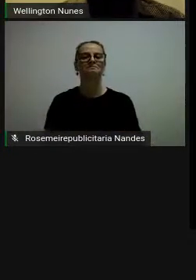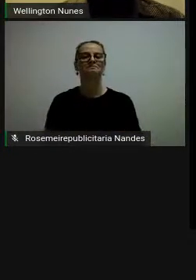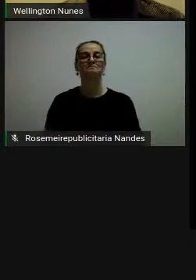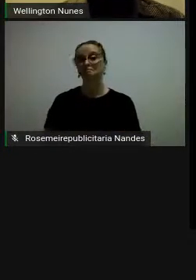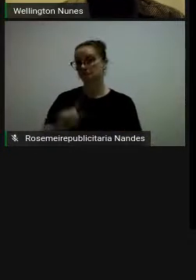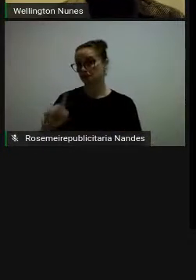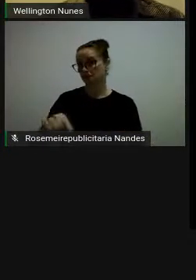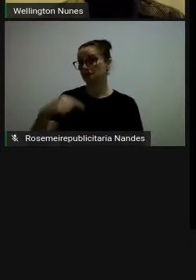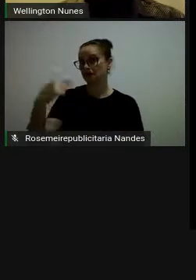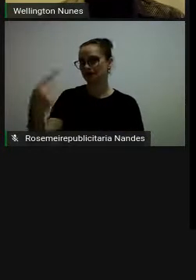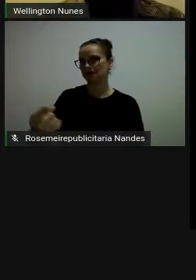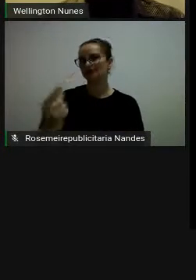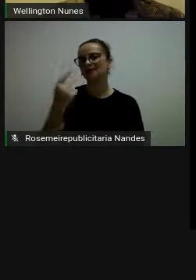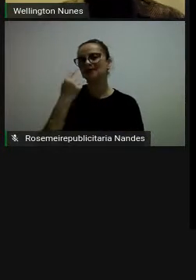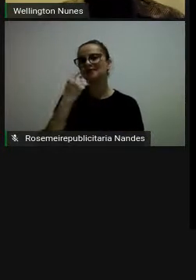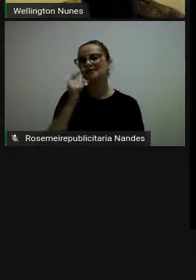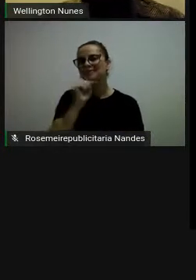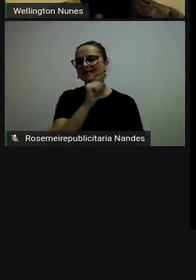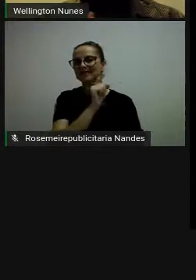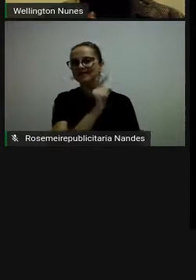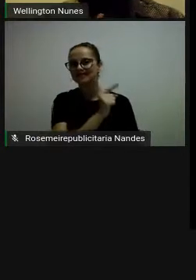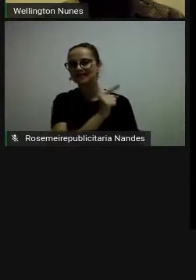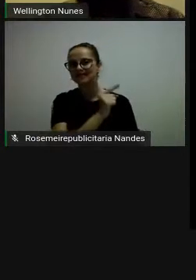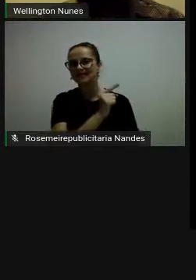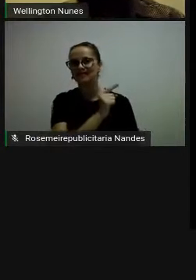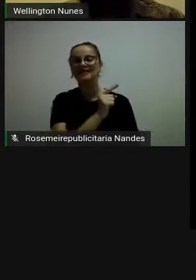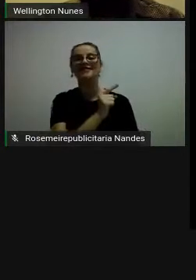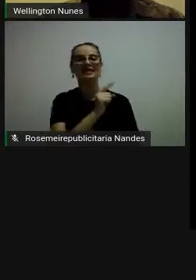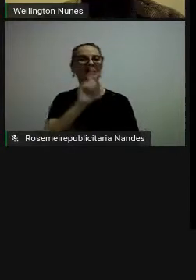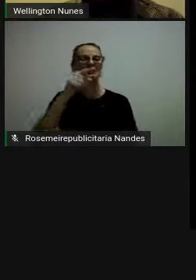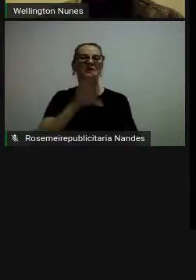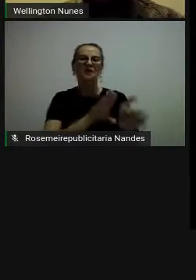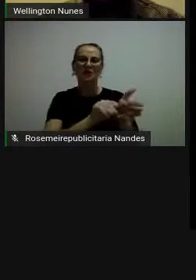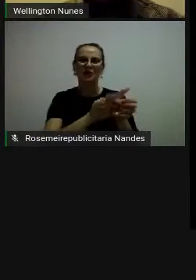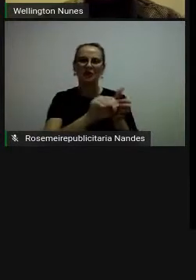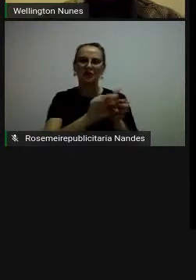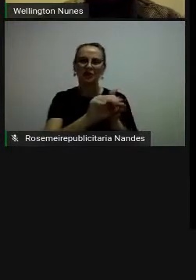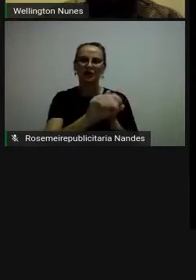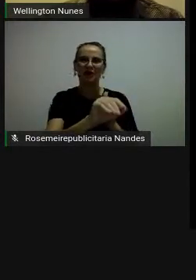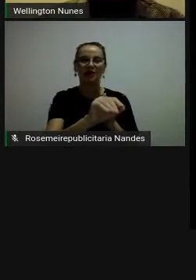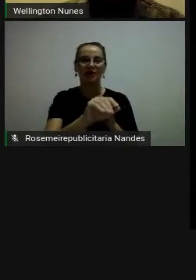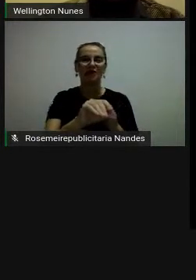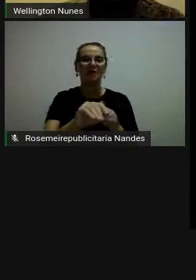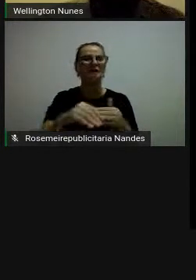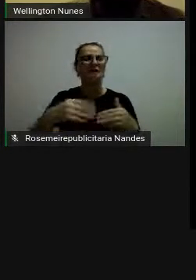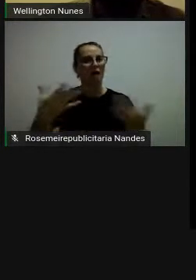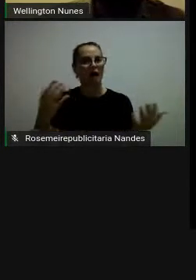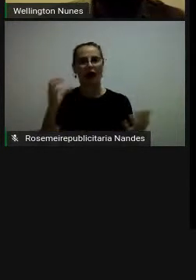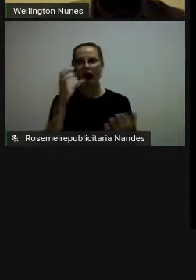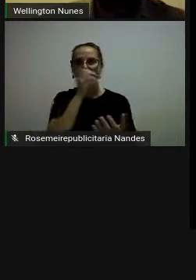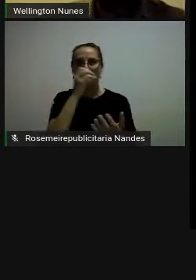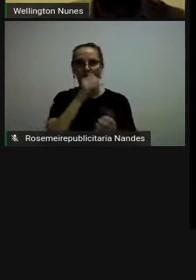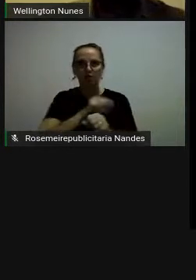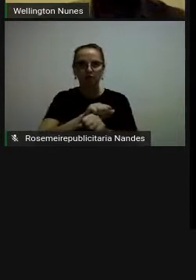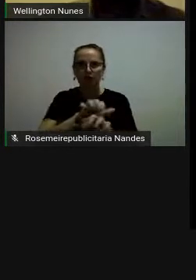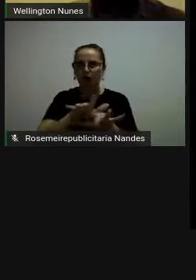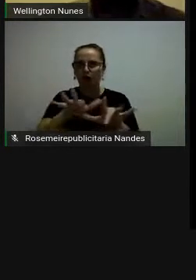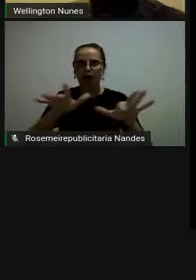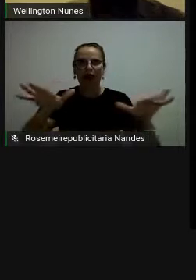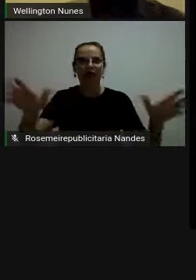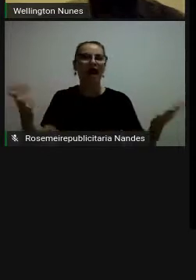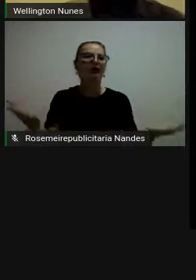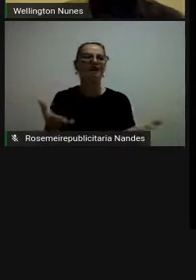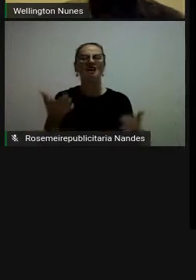Depois que o Google Earth, né, se popularizou, isso é comum. Hoje qualquer um tem acesso a essas